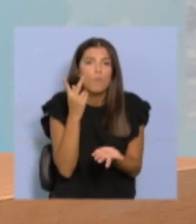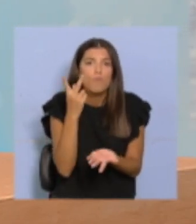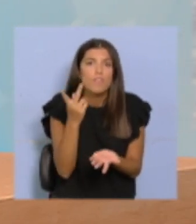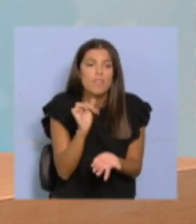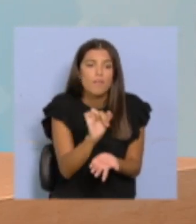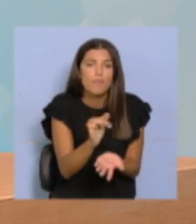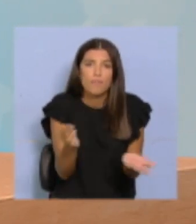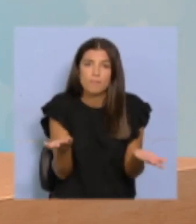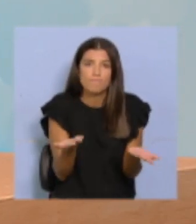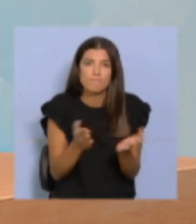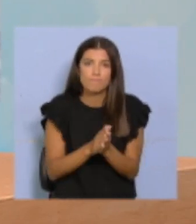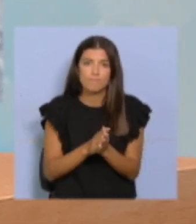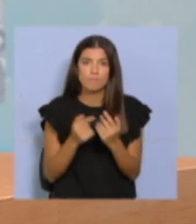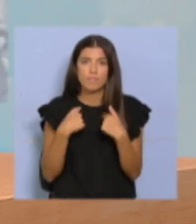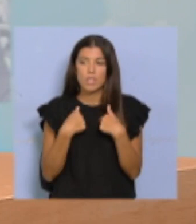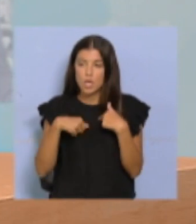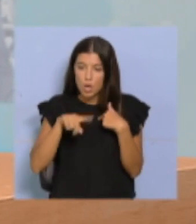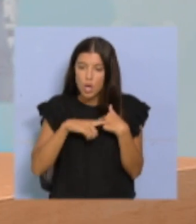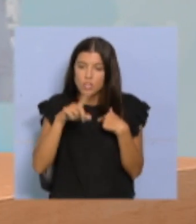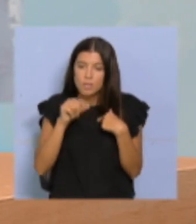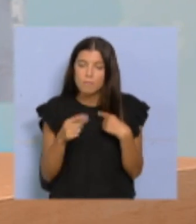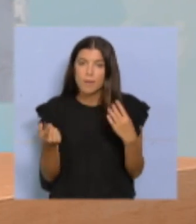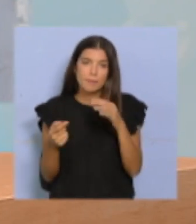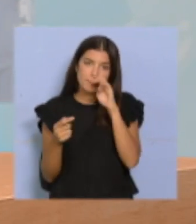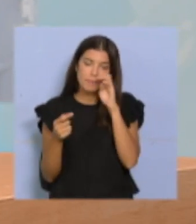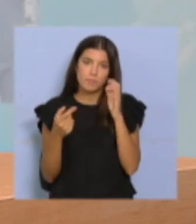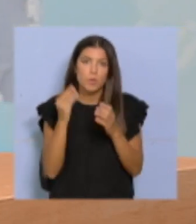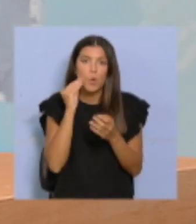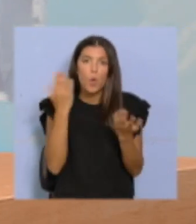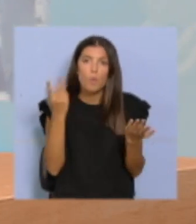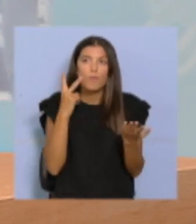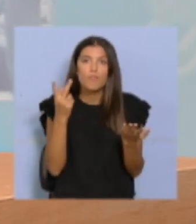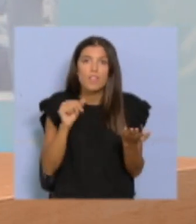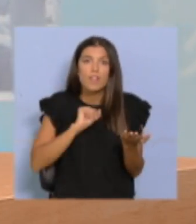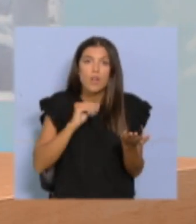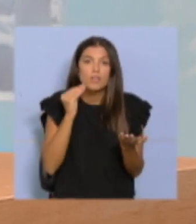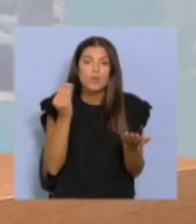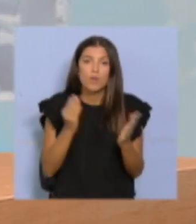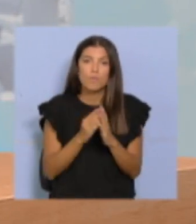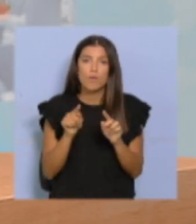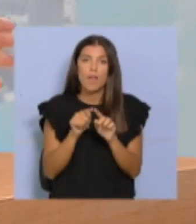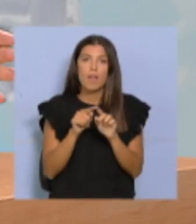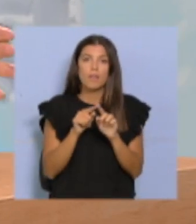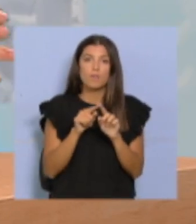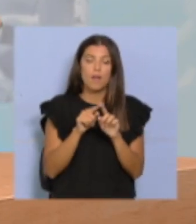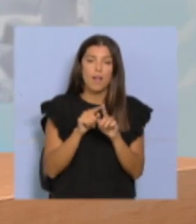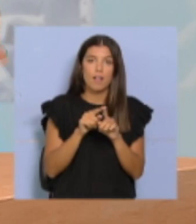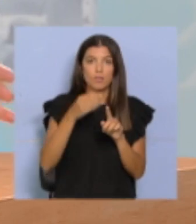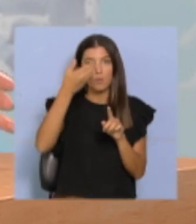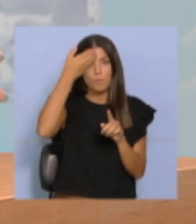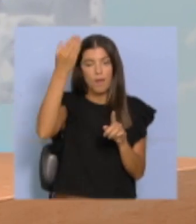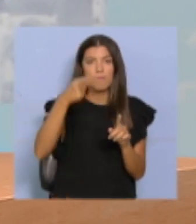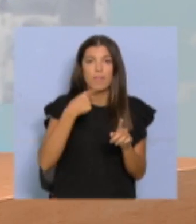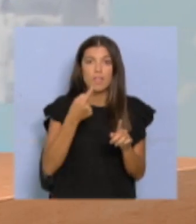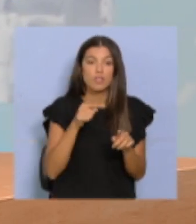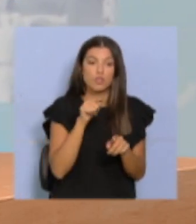nós também nas nossas circunstâncias. Portanto, há aqui assim um duplo recado do Papa: tu és quem és no teu